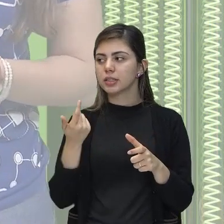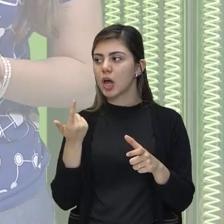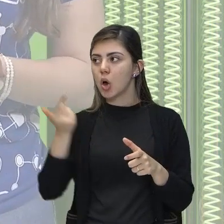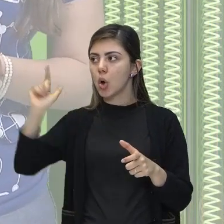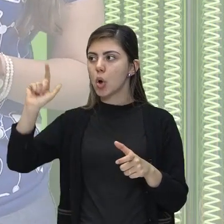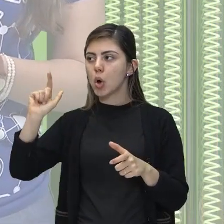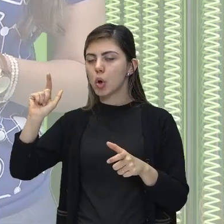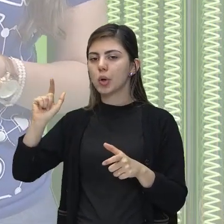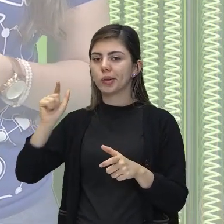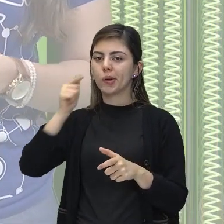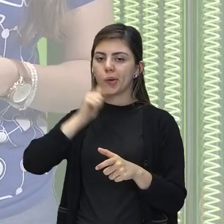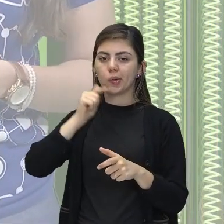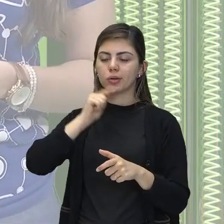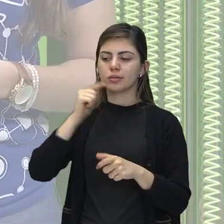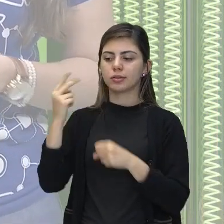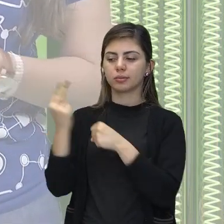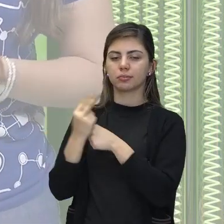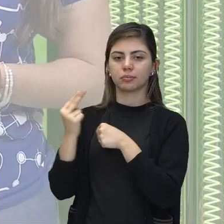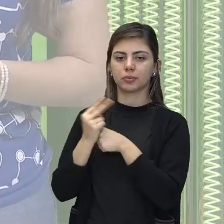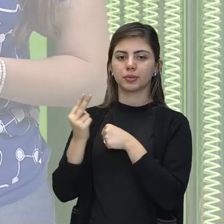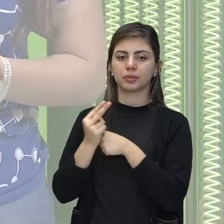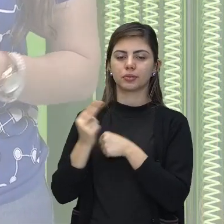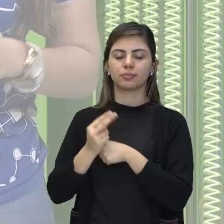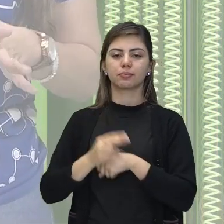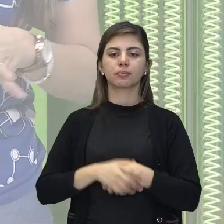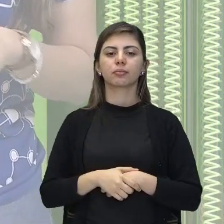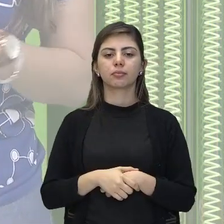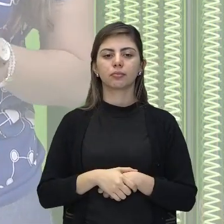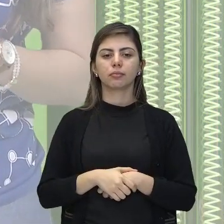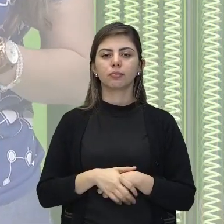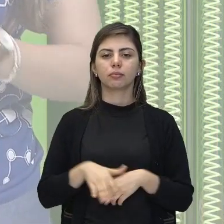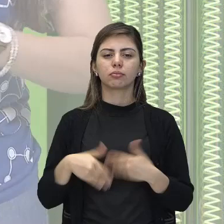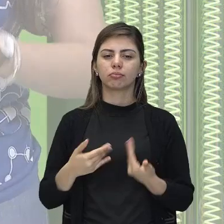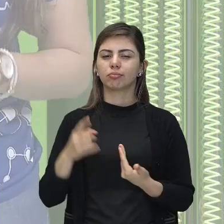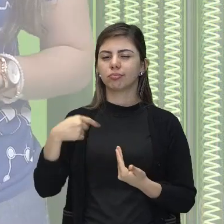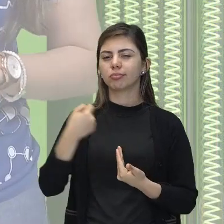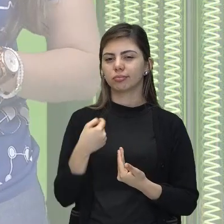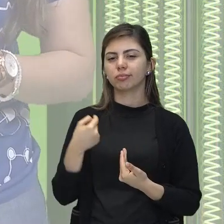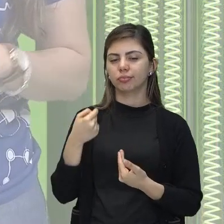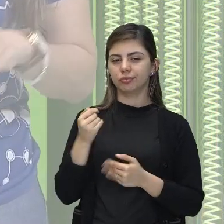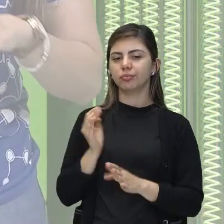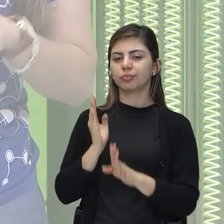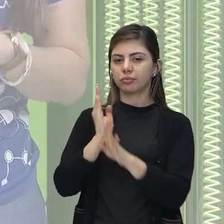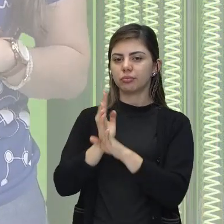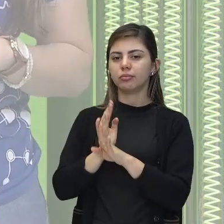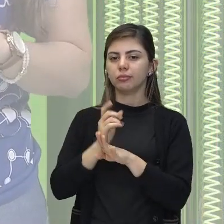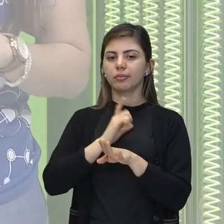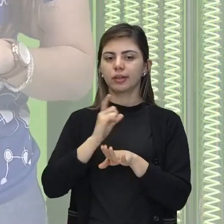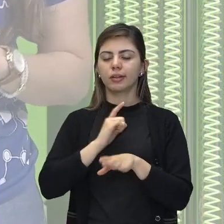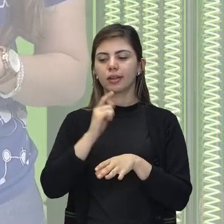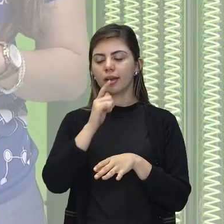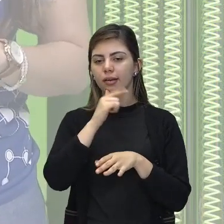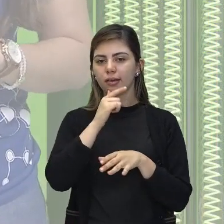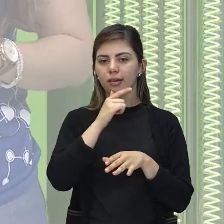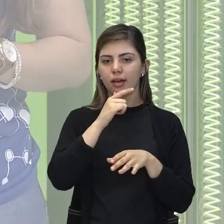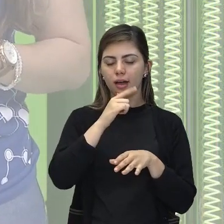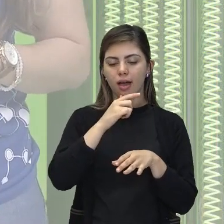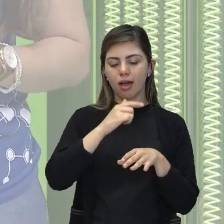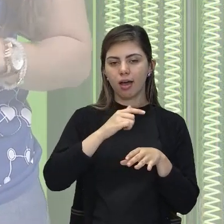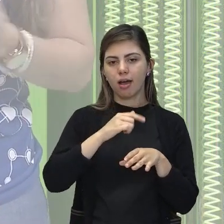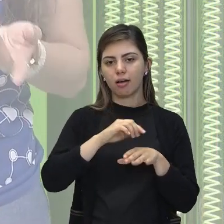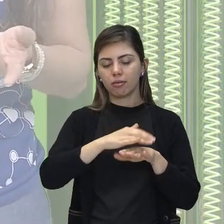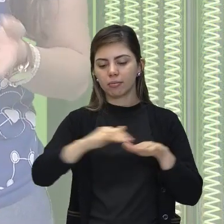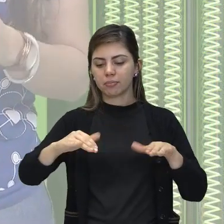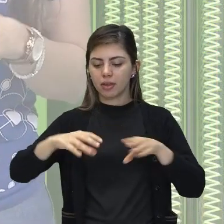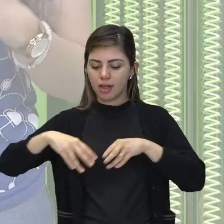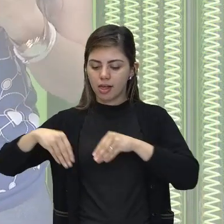maiores para acomodar o seu tamanho, né? Então, é comum encontrar esse tipo de caranguejo ali na areia, trocando de